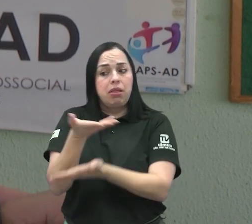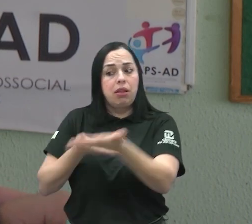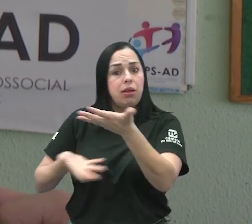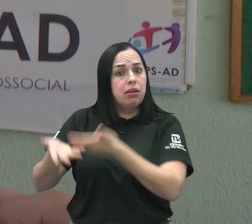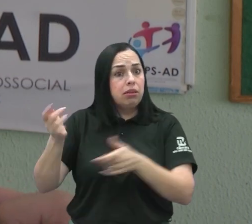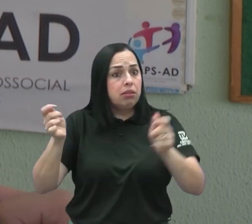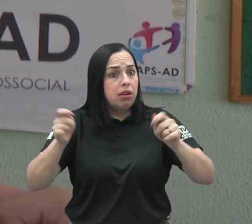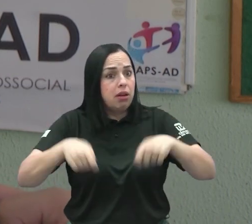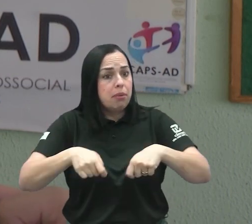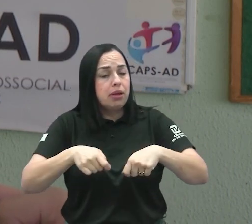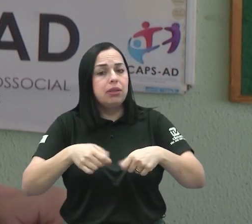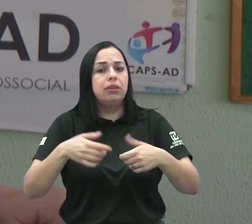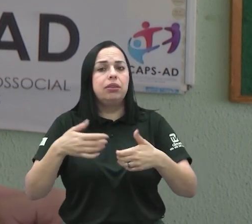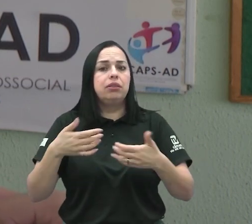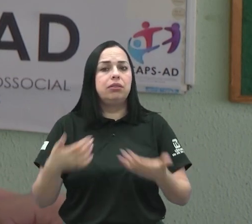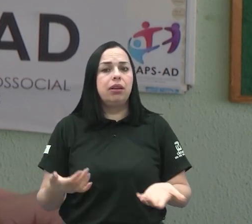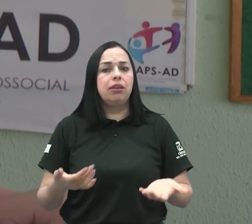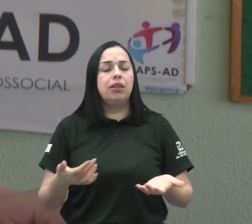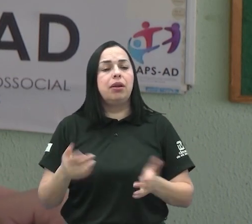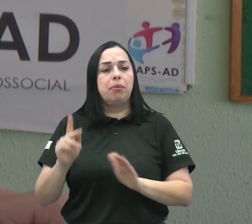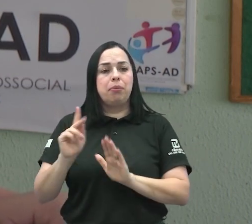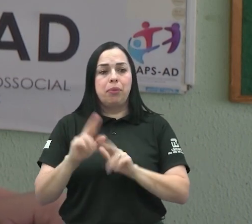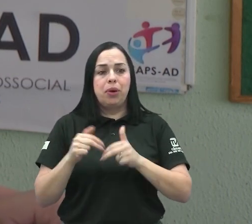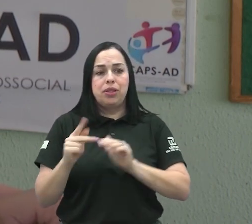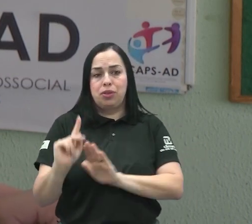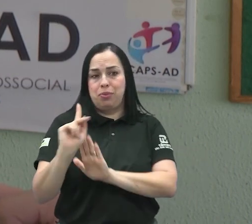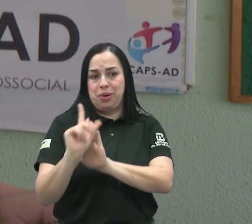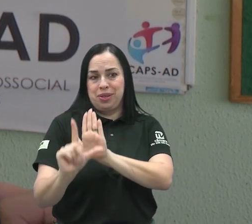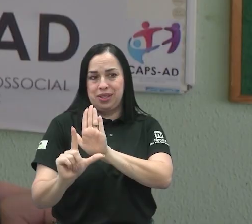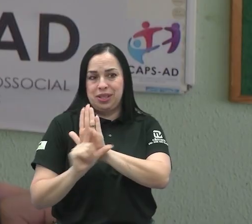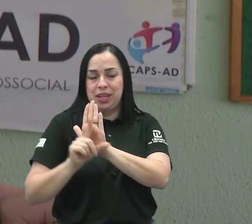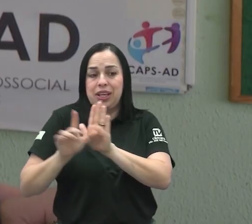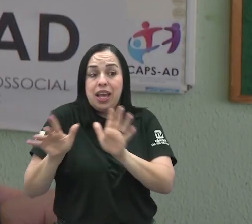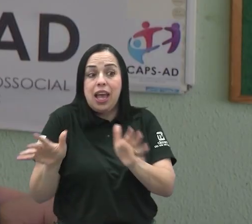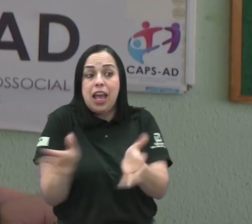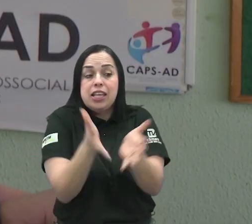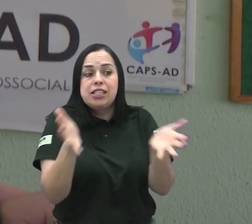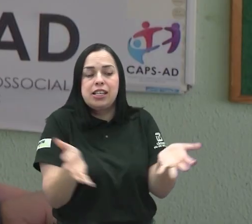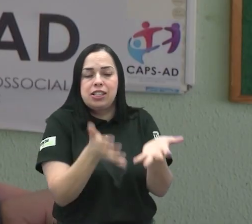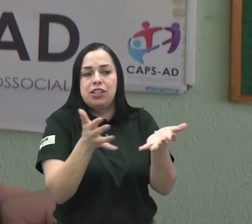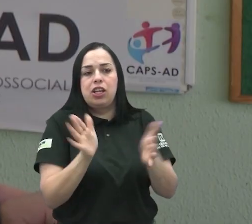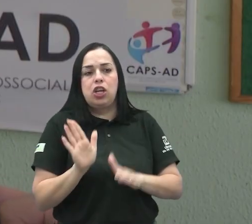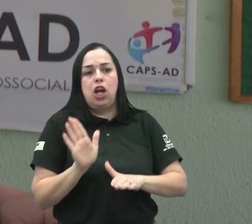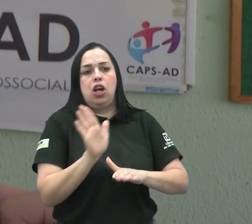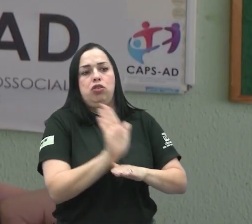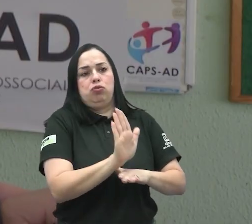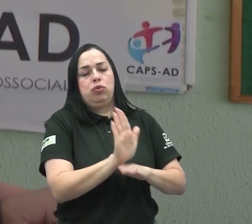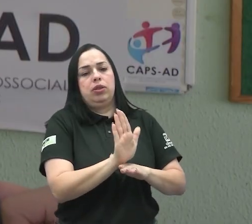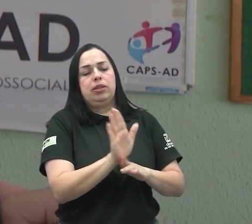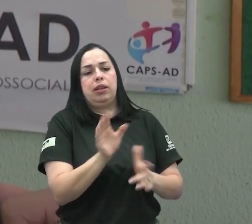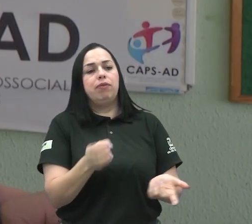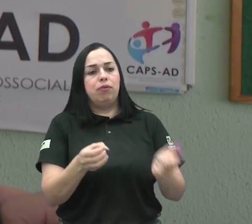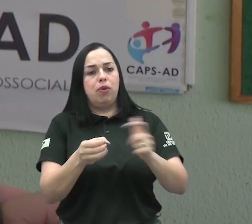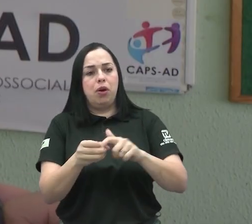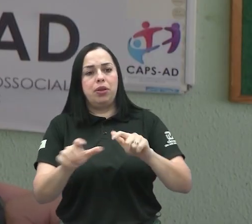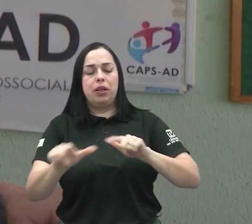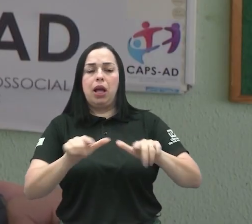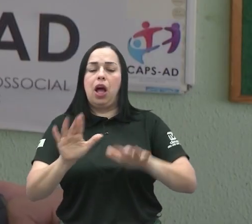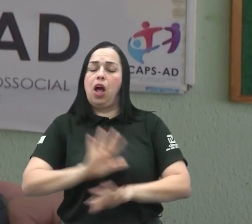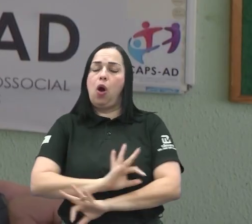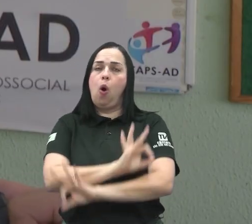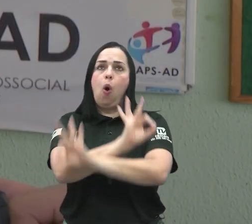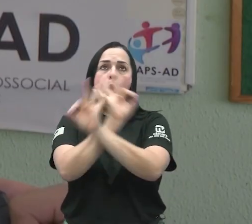convívio, dentro da sociedade. E tendo projeto de leis que incentivem e facilitem isso,